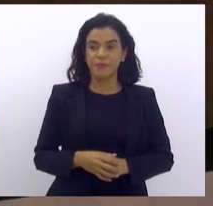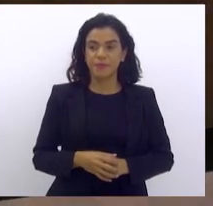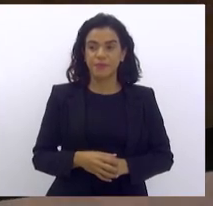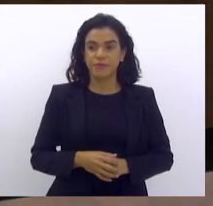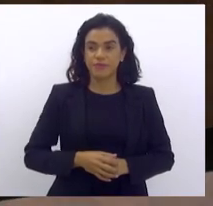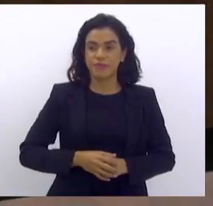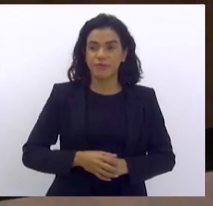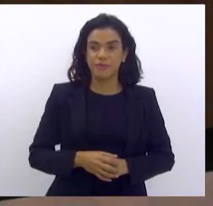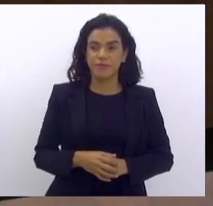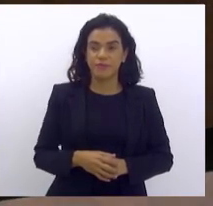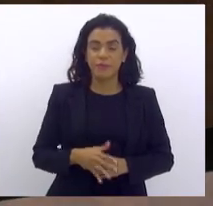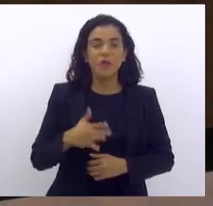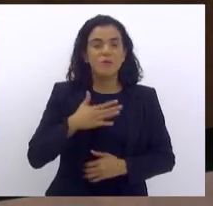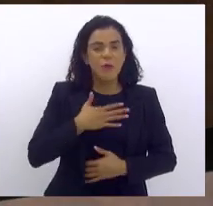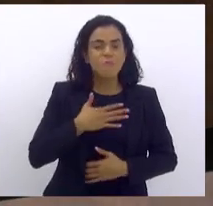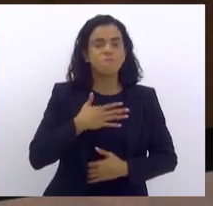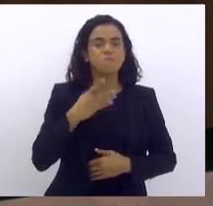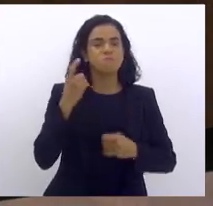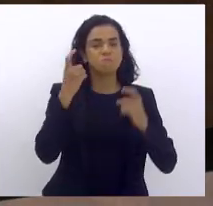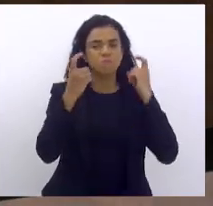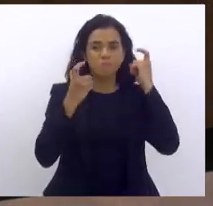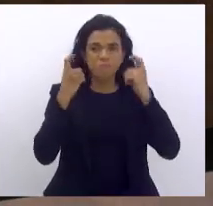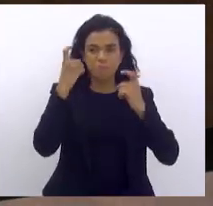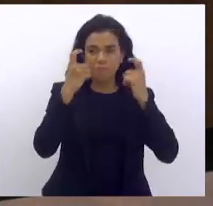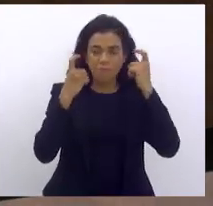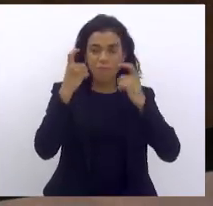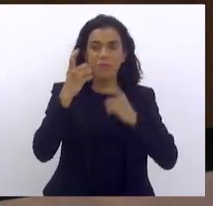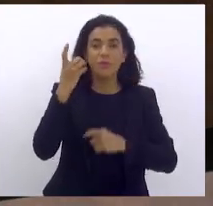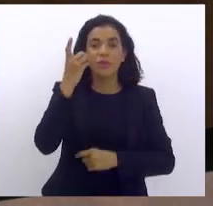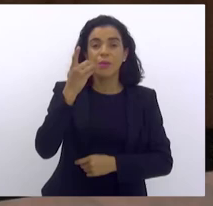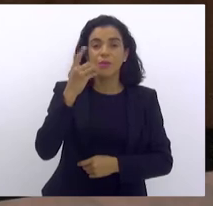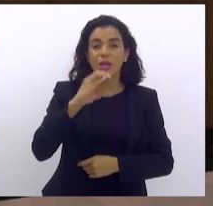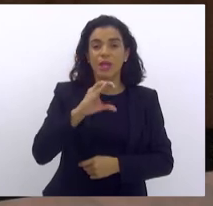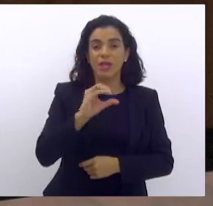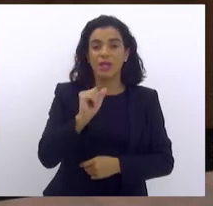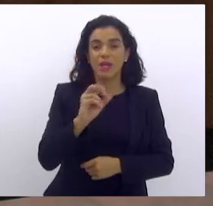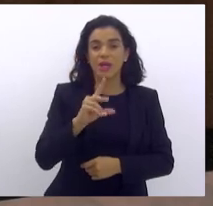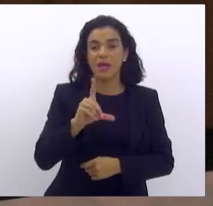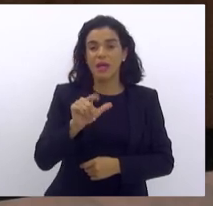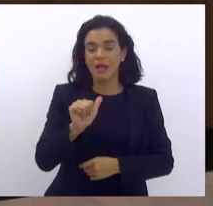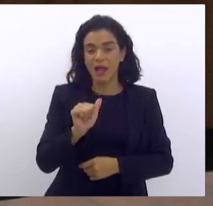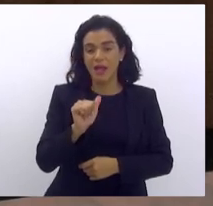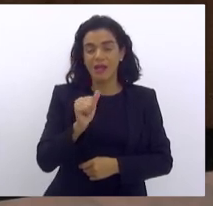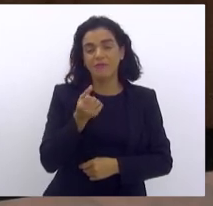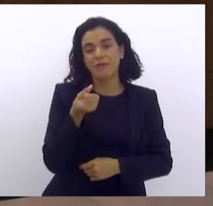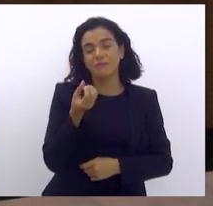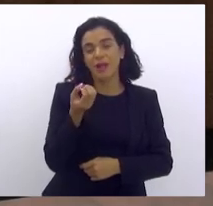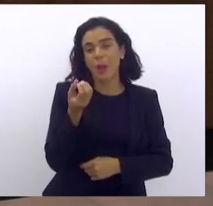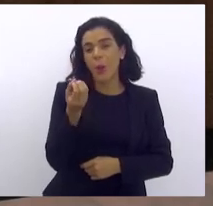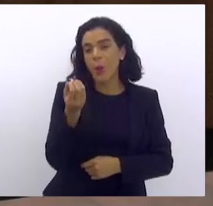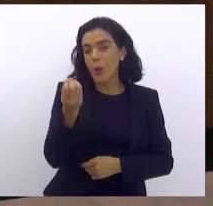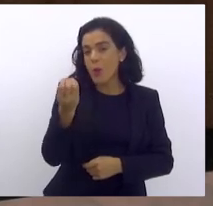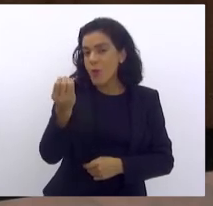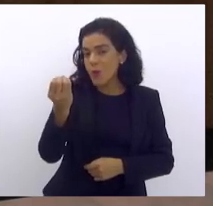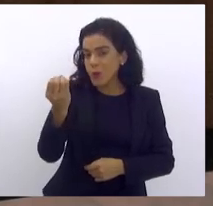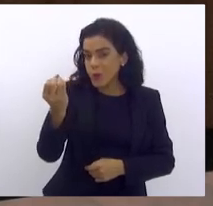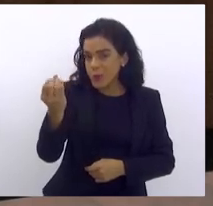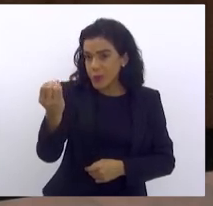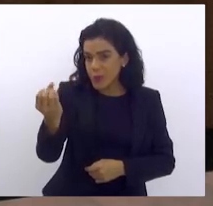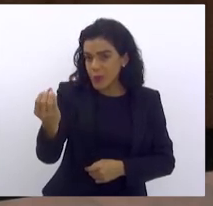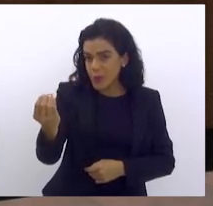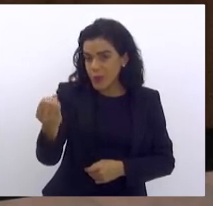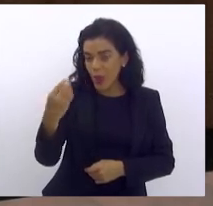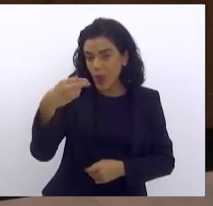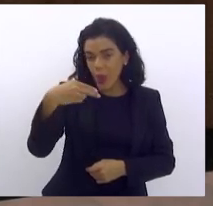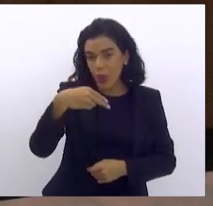A minha preocupação é que a deputada Carla Machado vai para longe, não é?